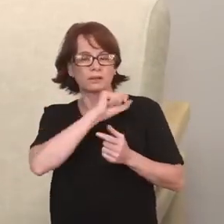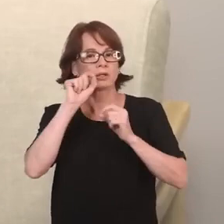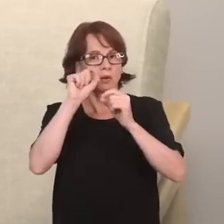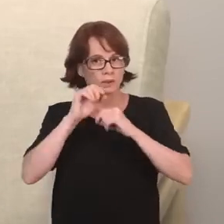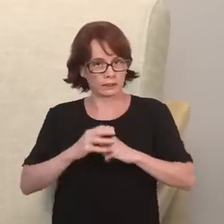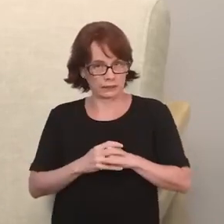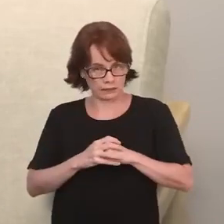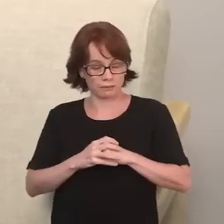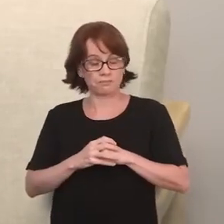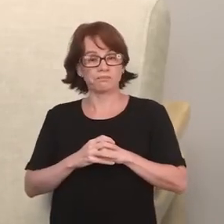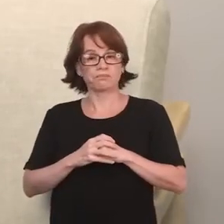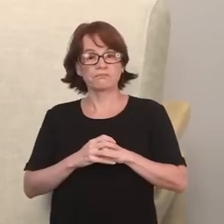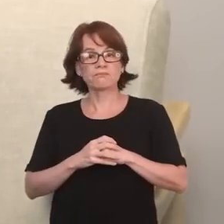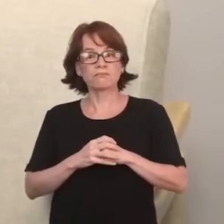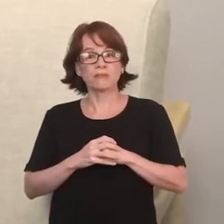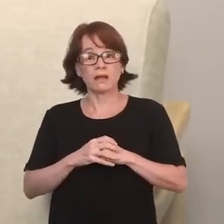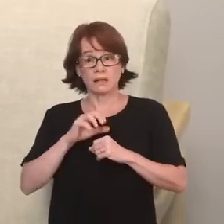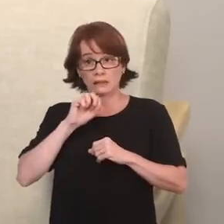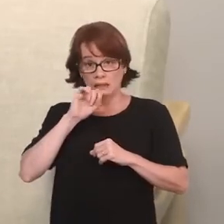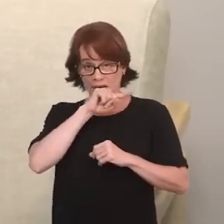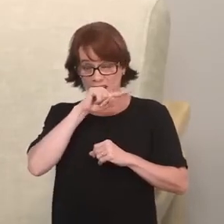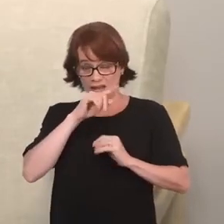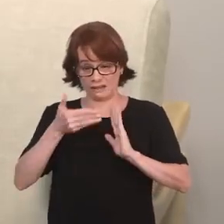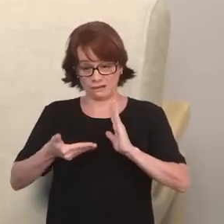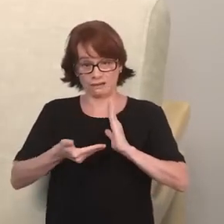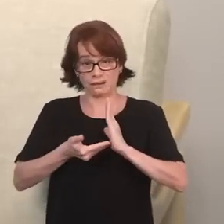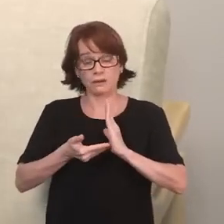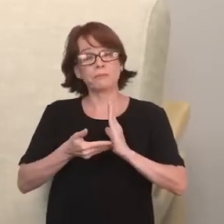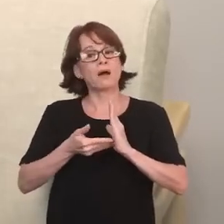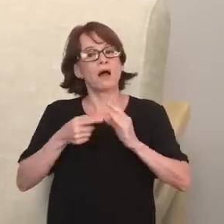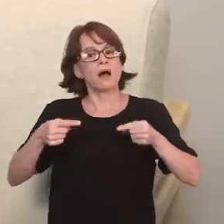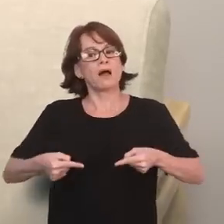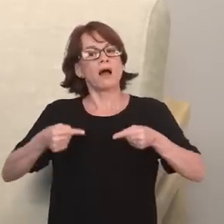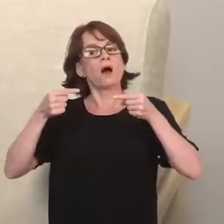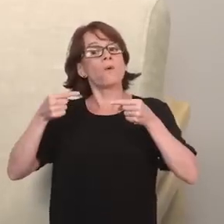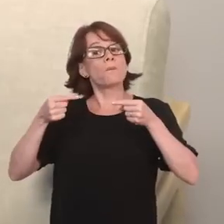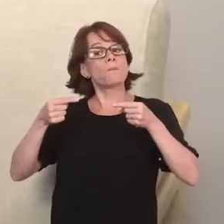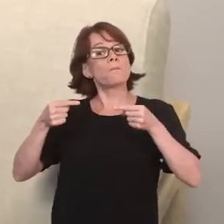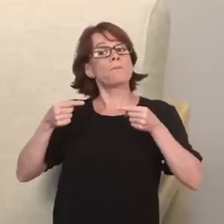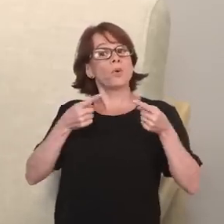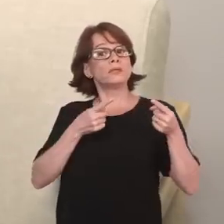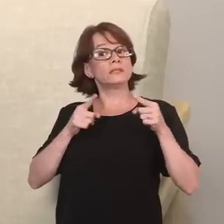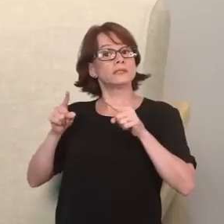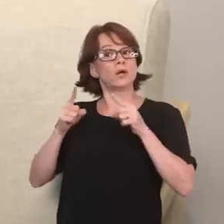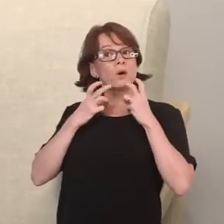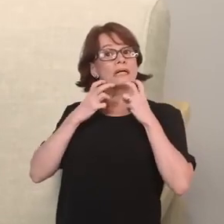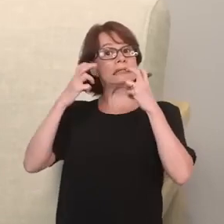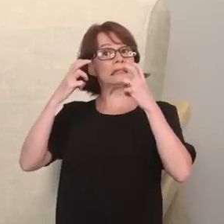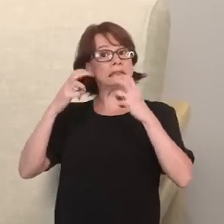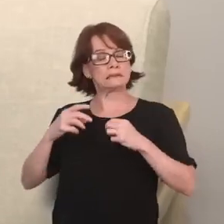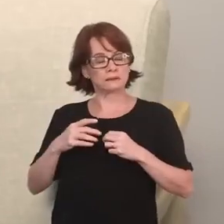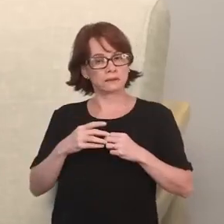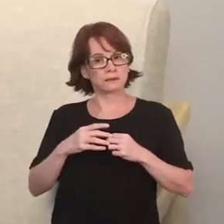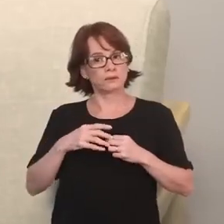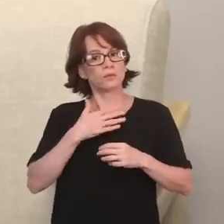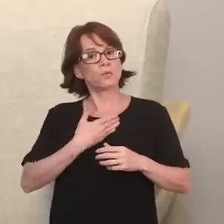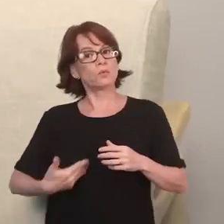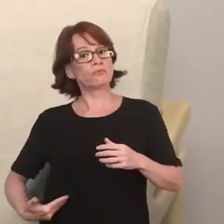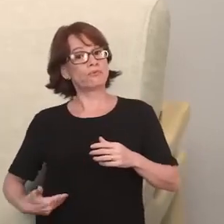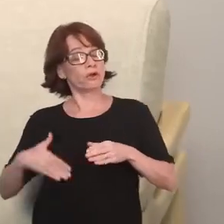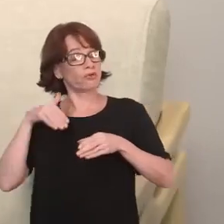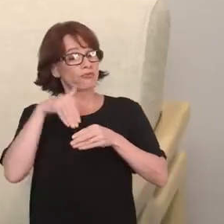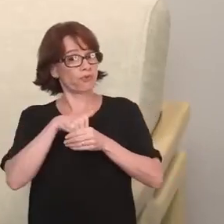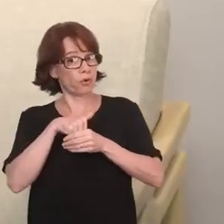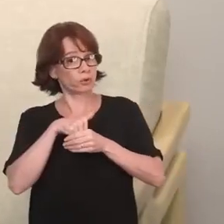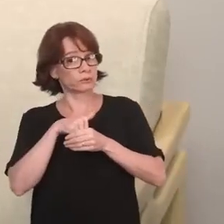oposição grita e o governo vota. Então muita gente falava assim, mas por que só a esquerda fica falando? Porque às vezes é até uma